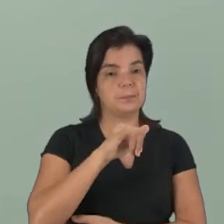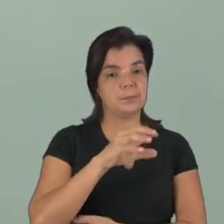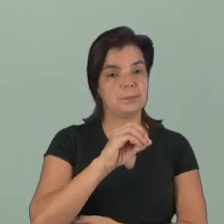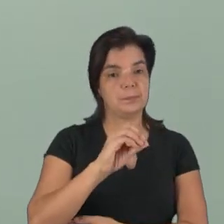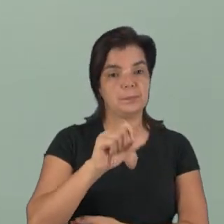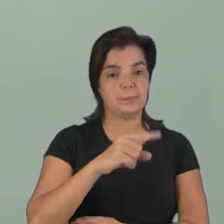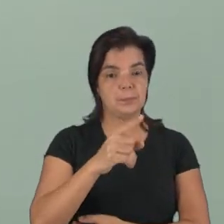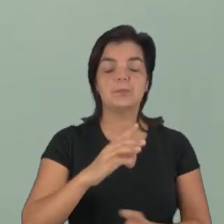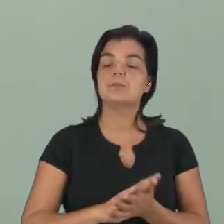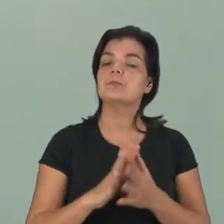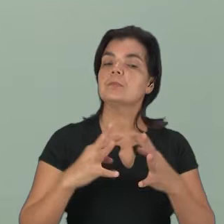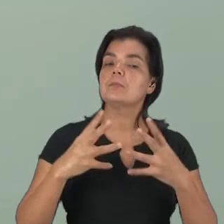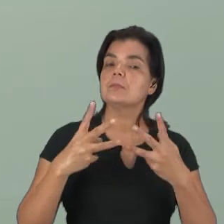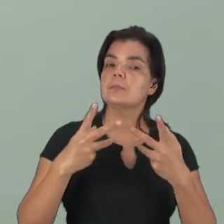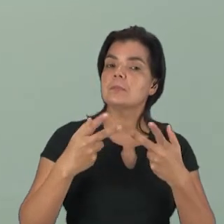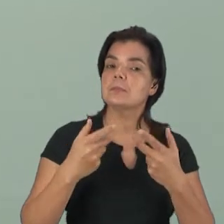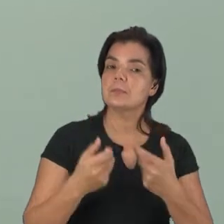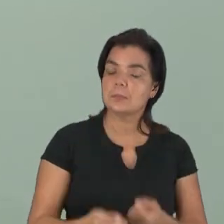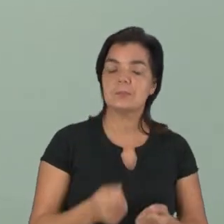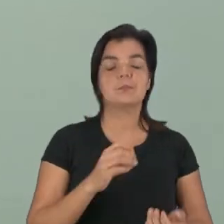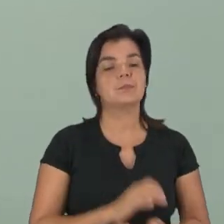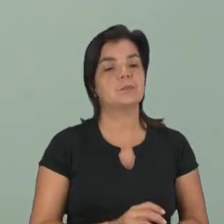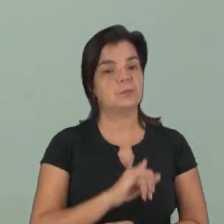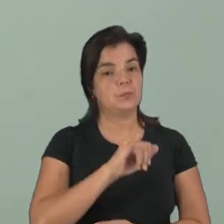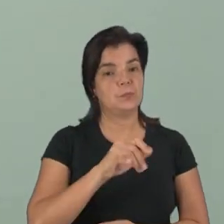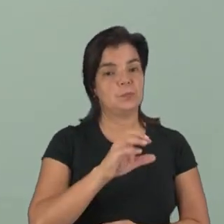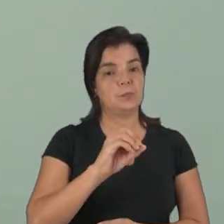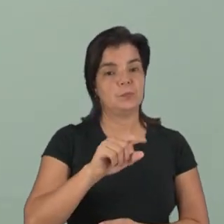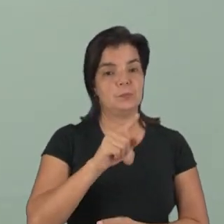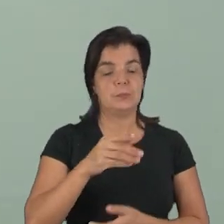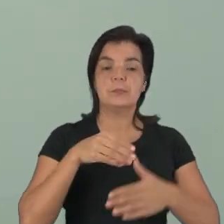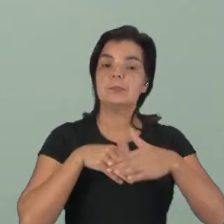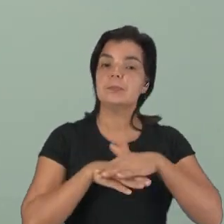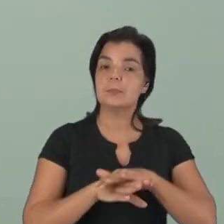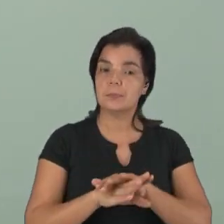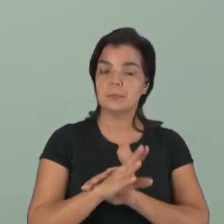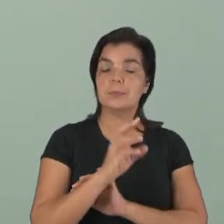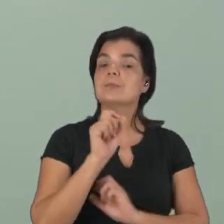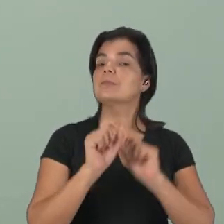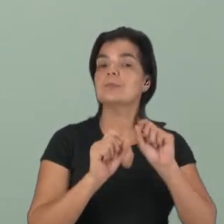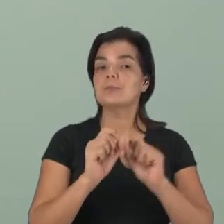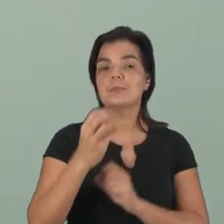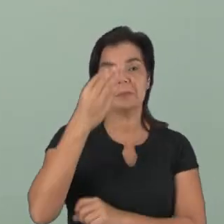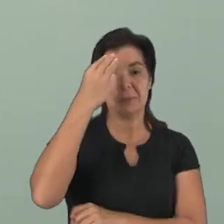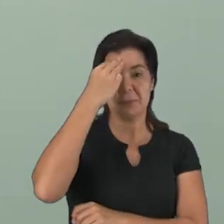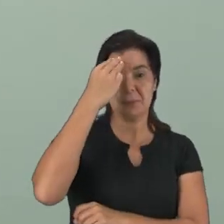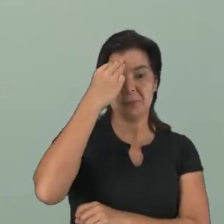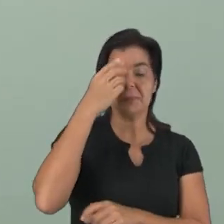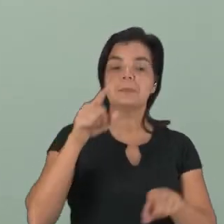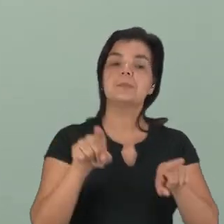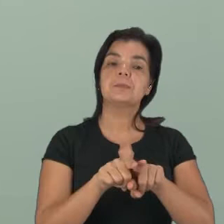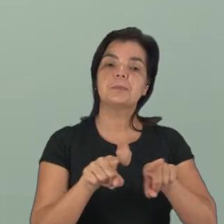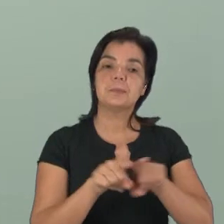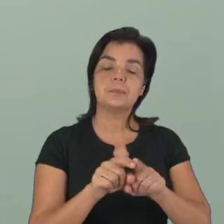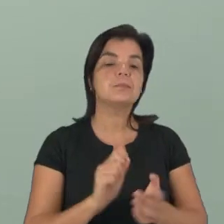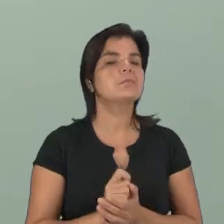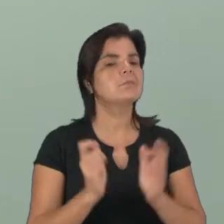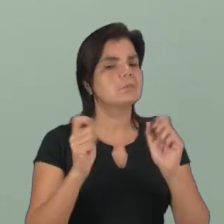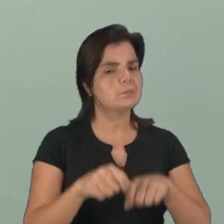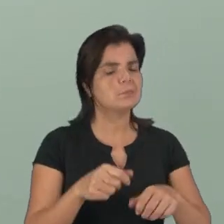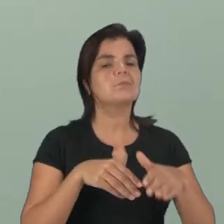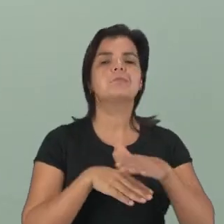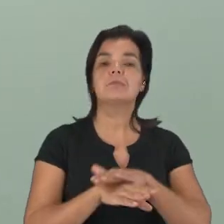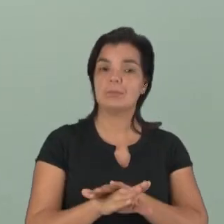João e tudo isso o João foi guardando na memória assim também ele